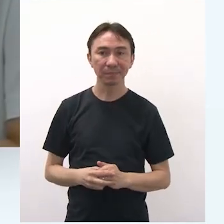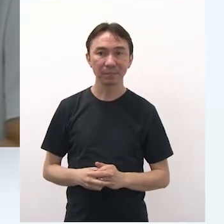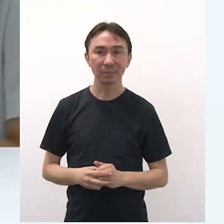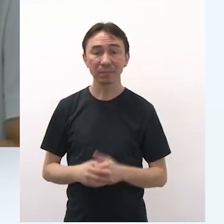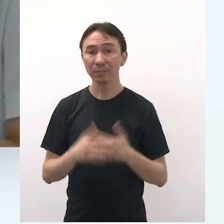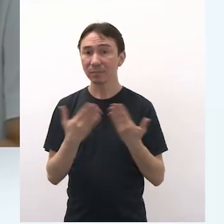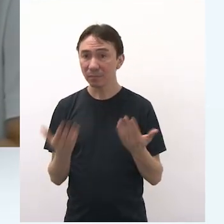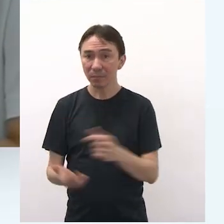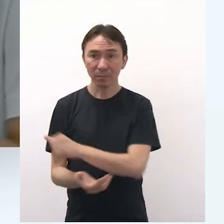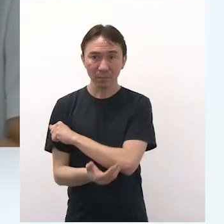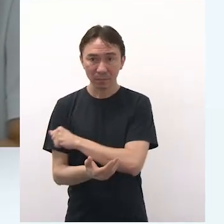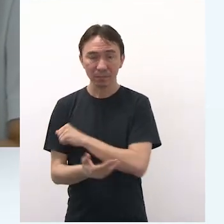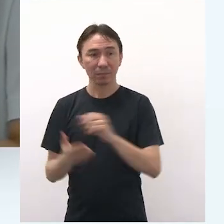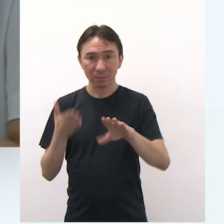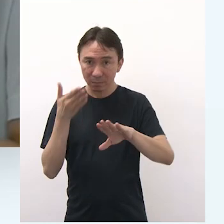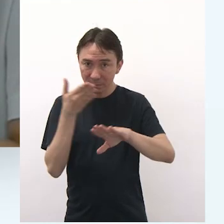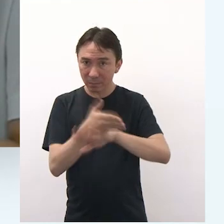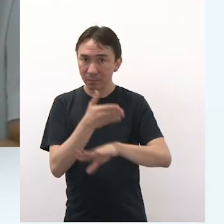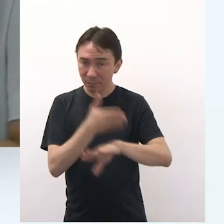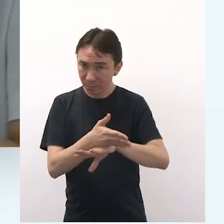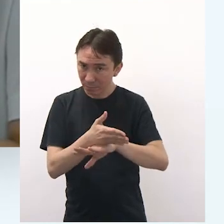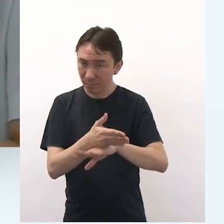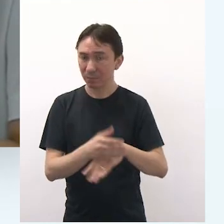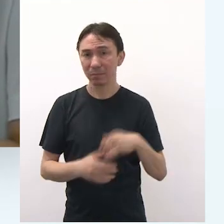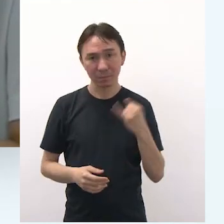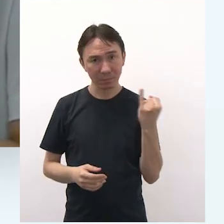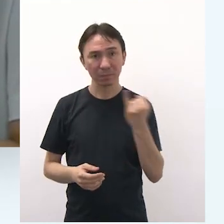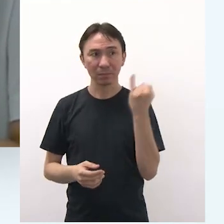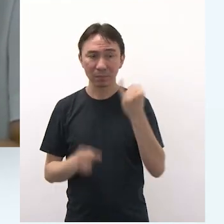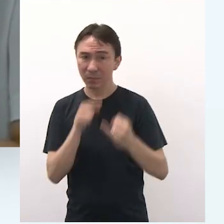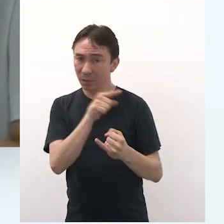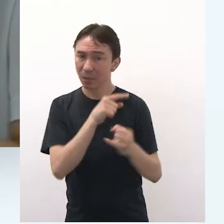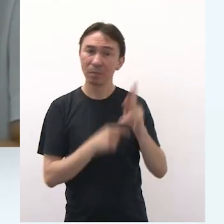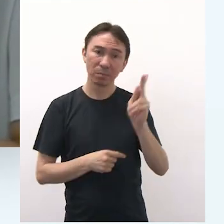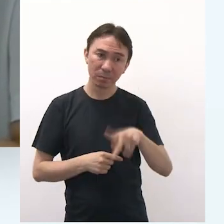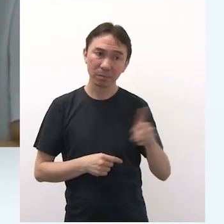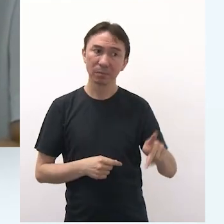são a parte da voz, onde ele é ouvido pelos professores